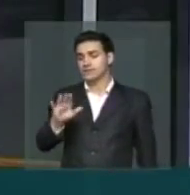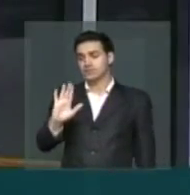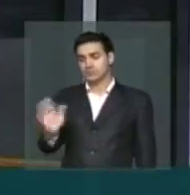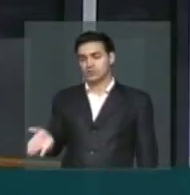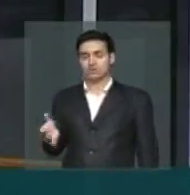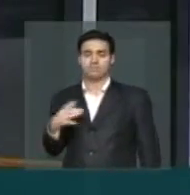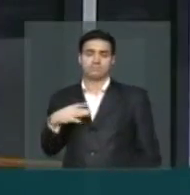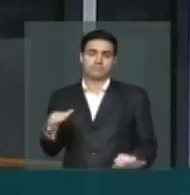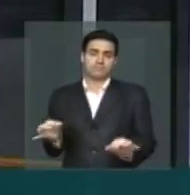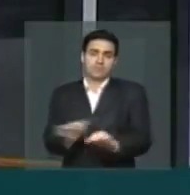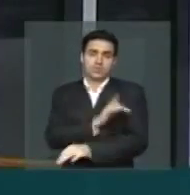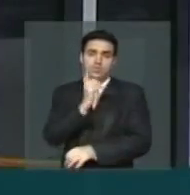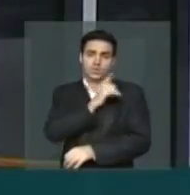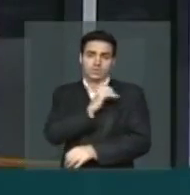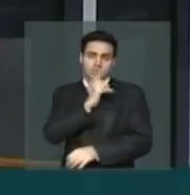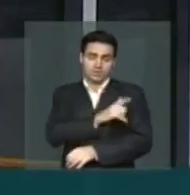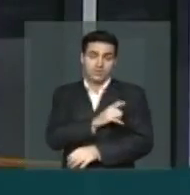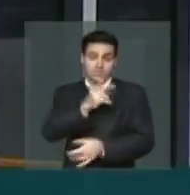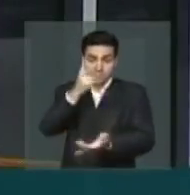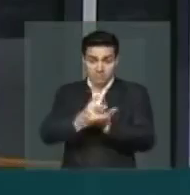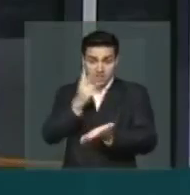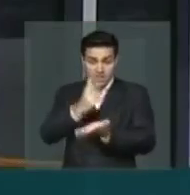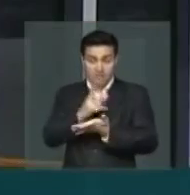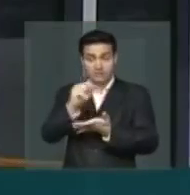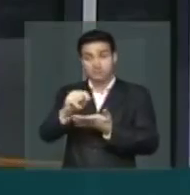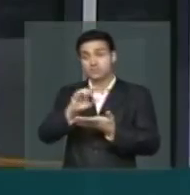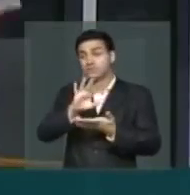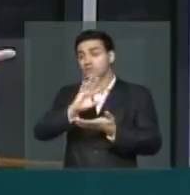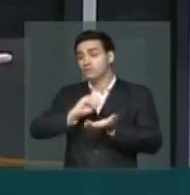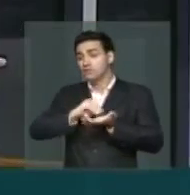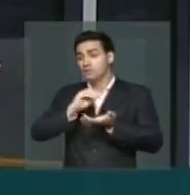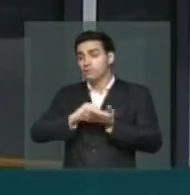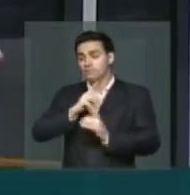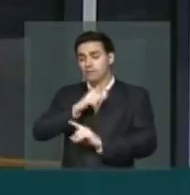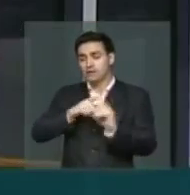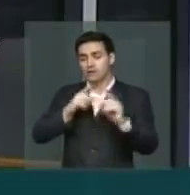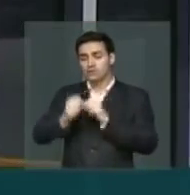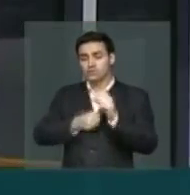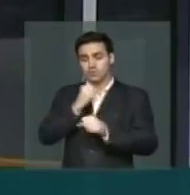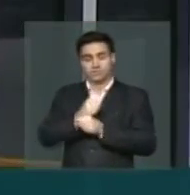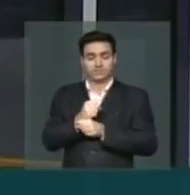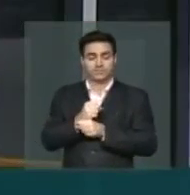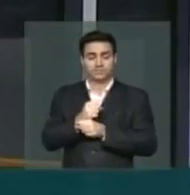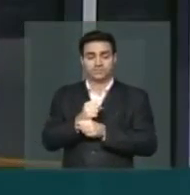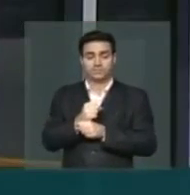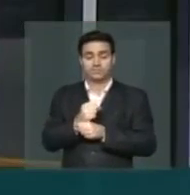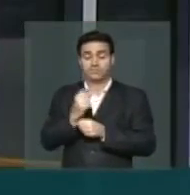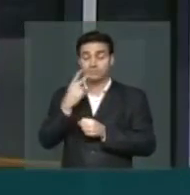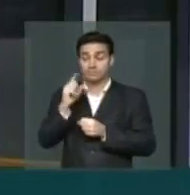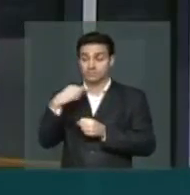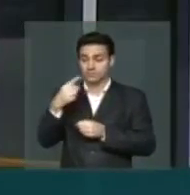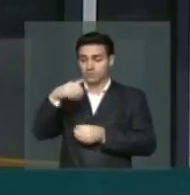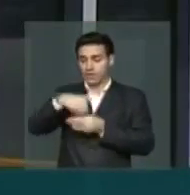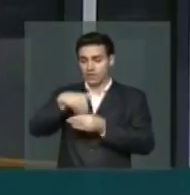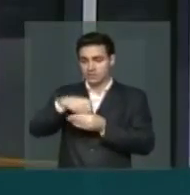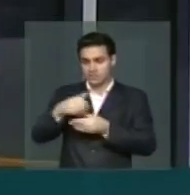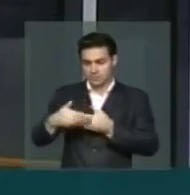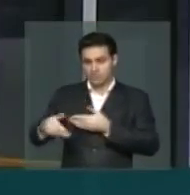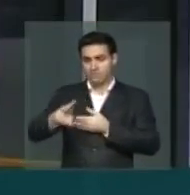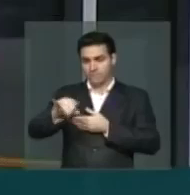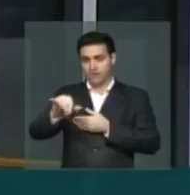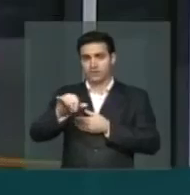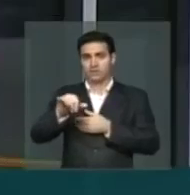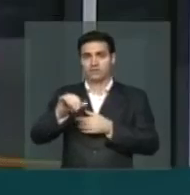permitiu, mesmo faltando ainda metade do ano praticamente para as eleições gerais, para